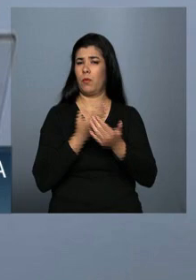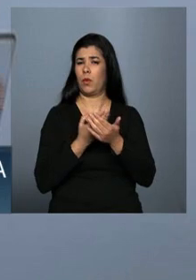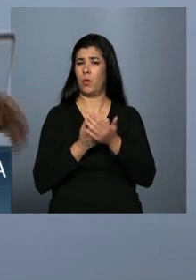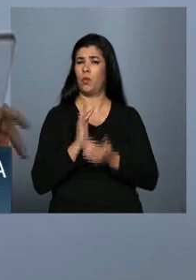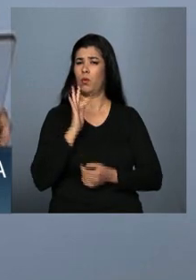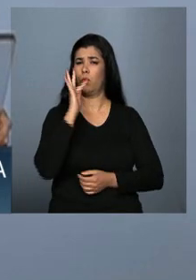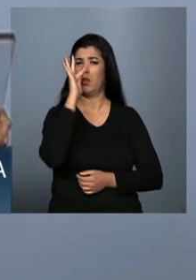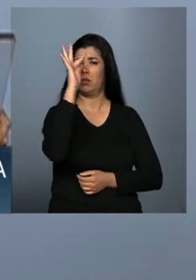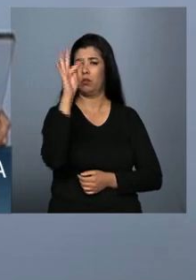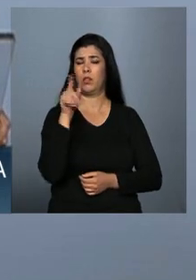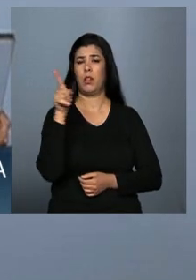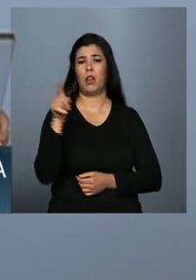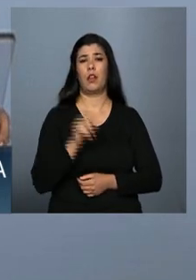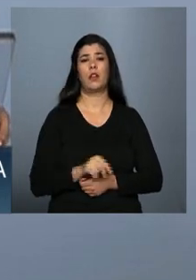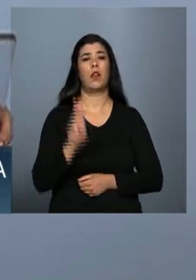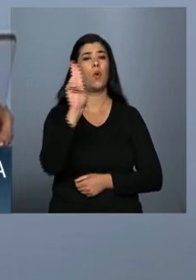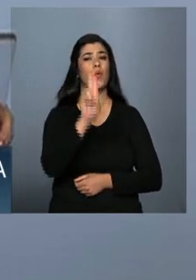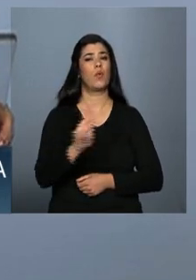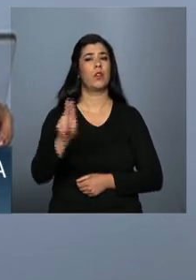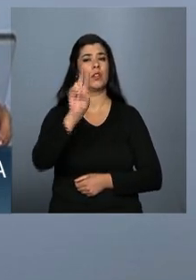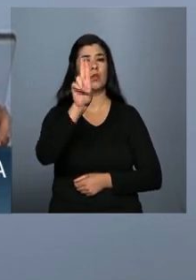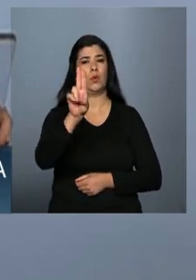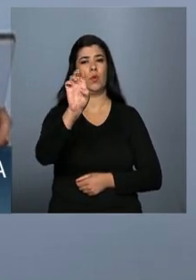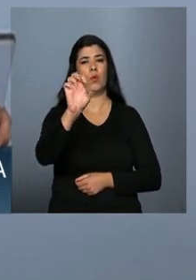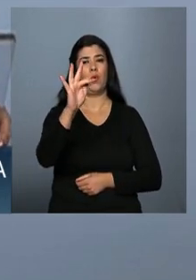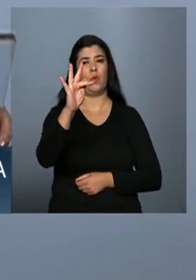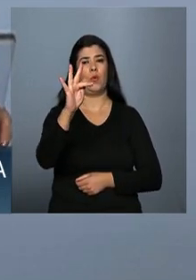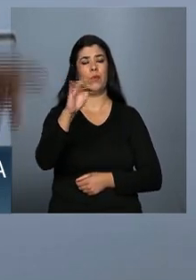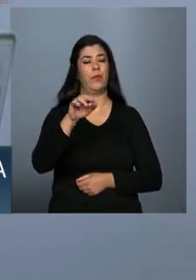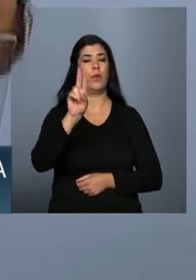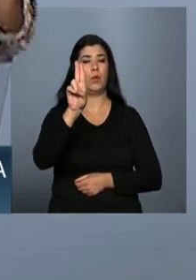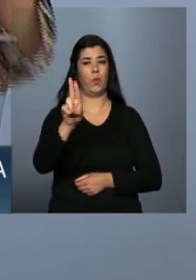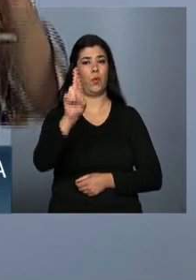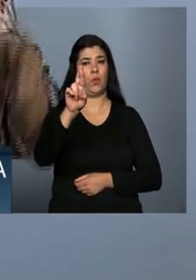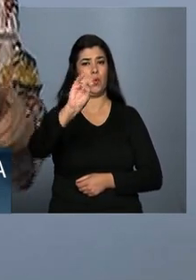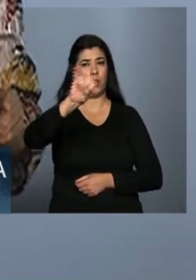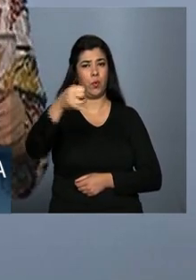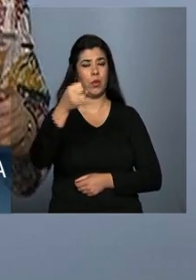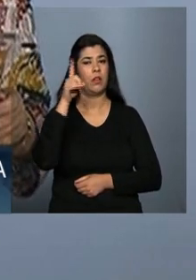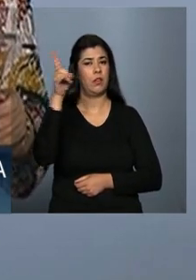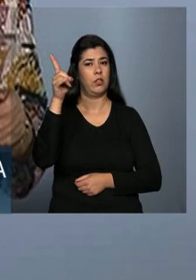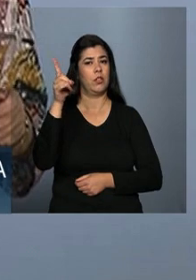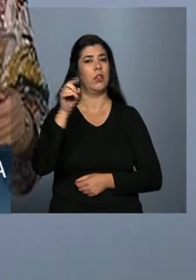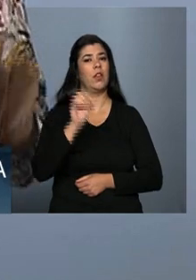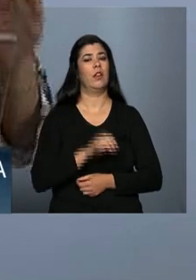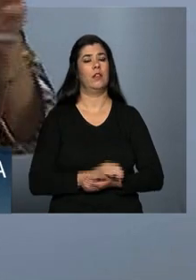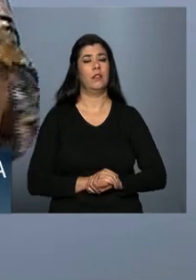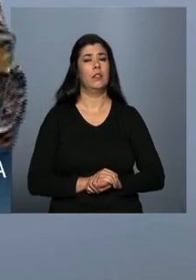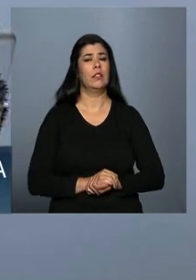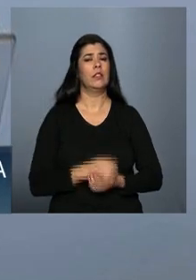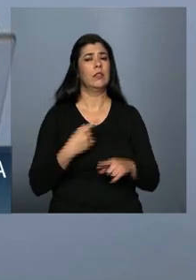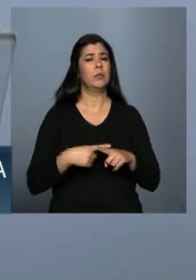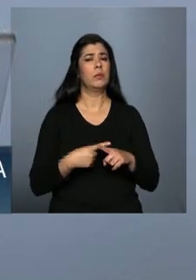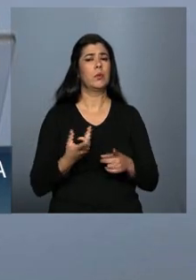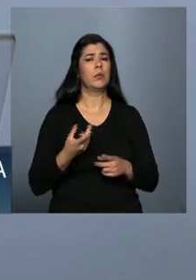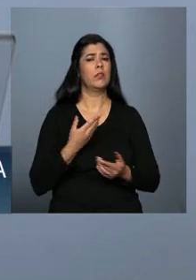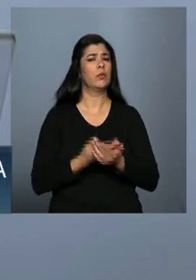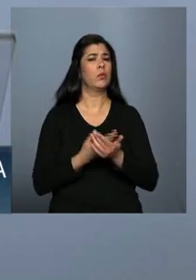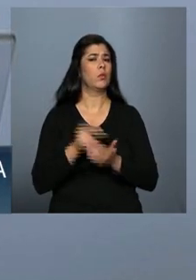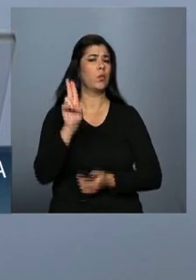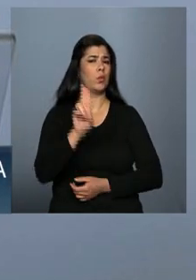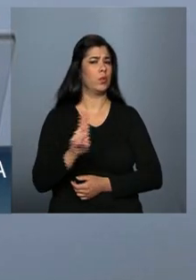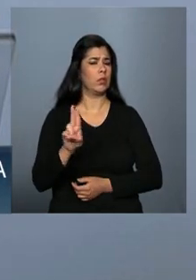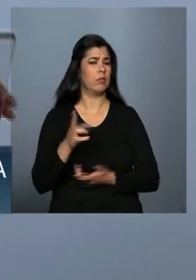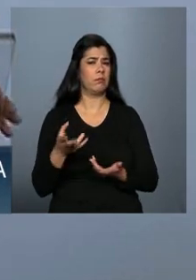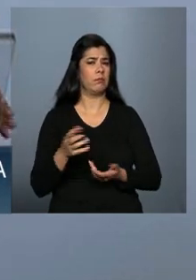estudar na UERJ, na Universidade Estadual do Rio de Janeiro. Por que que eu falo disso? Eu falo disso para mostrar